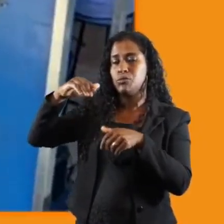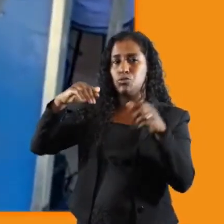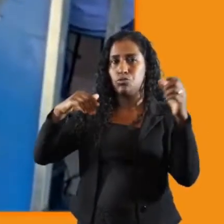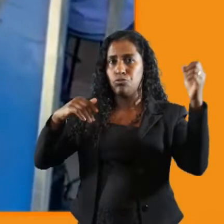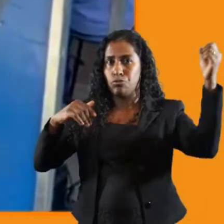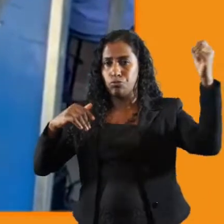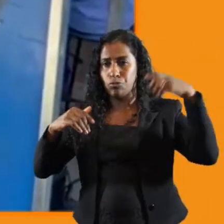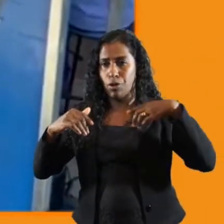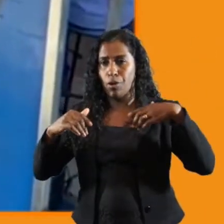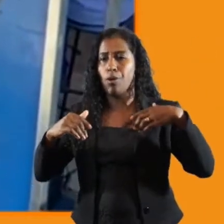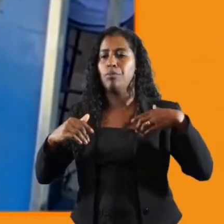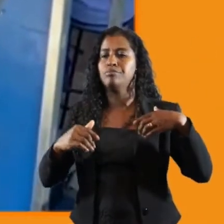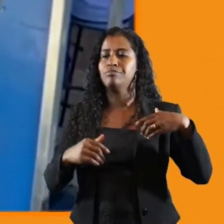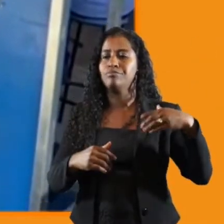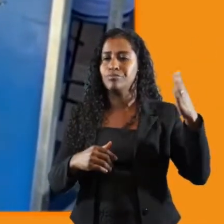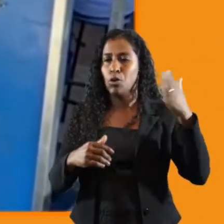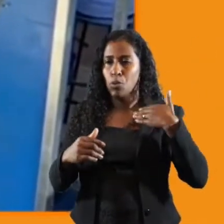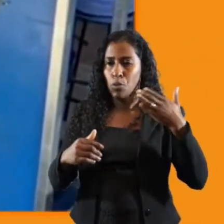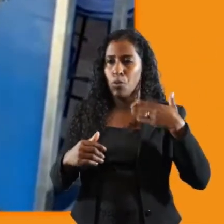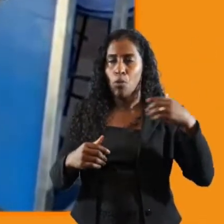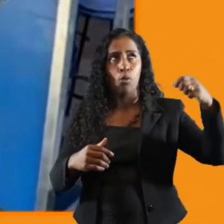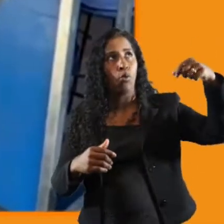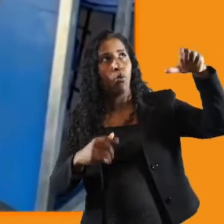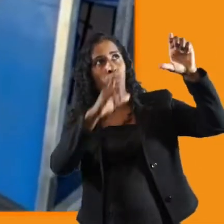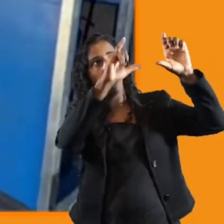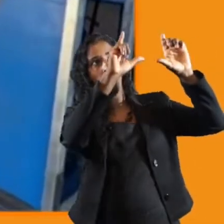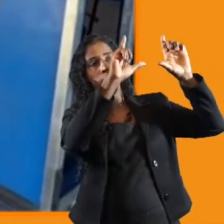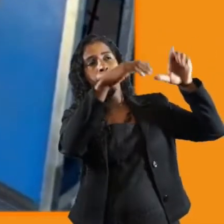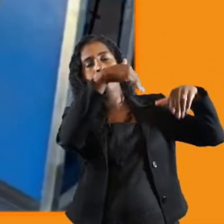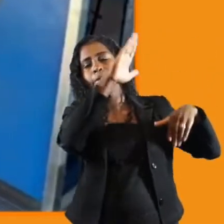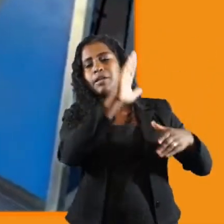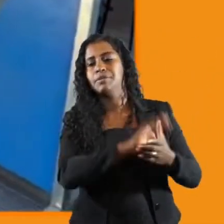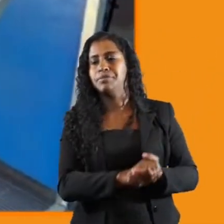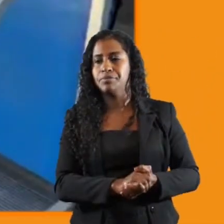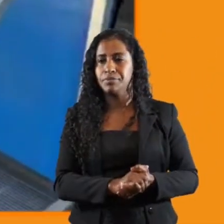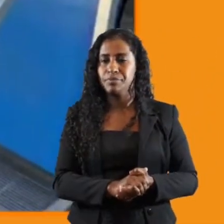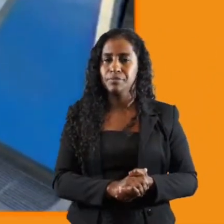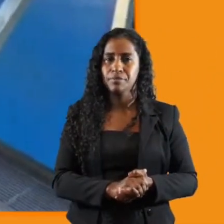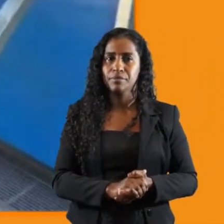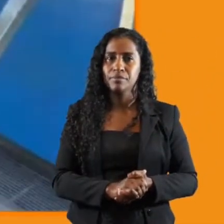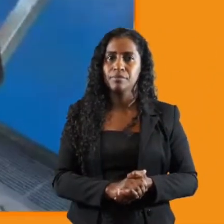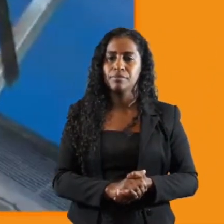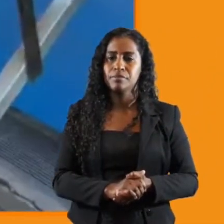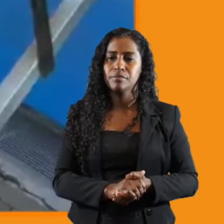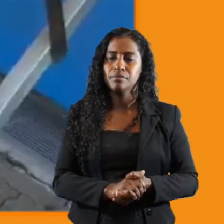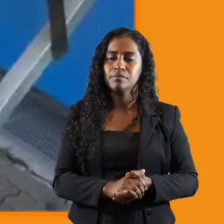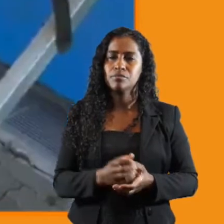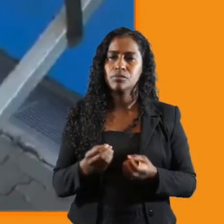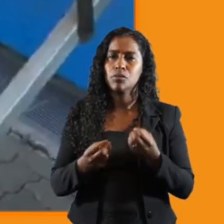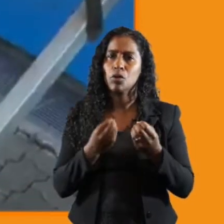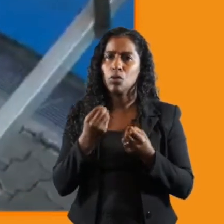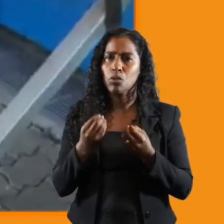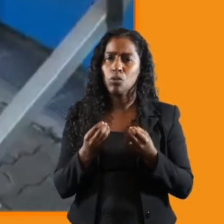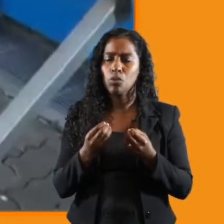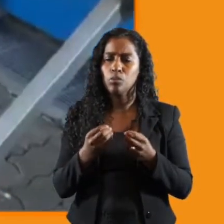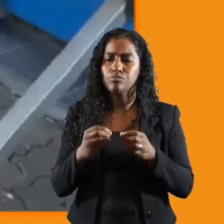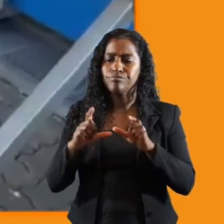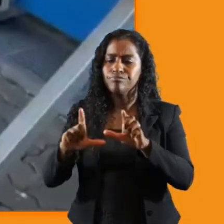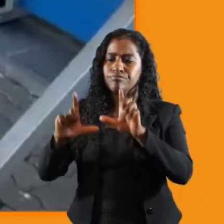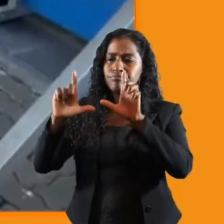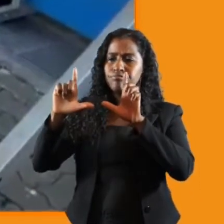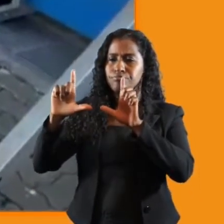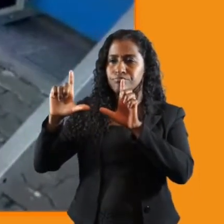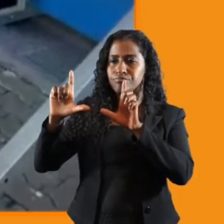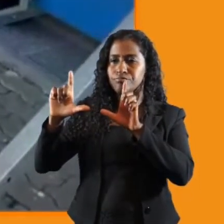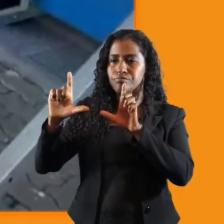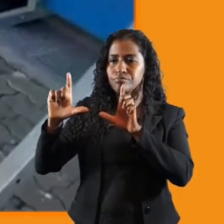tem essa questão da diferença de inclinação. Outra questão, além da inclinação, é a questão de posicionamento, né? Quando eu te falo ali que o